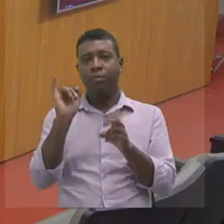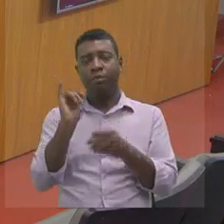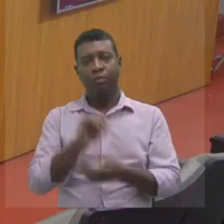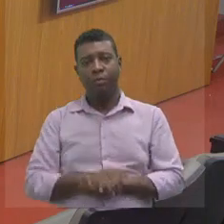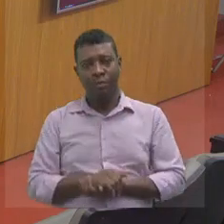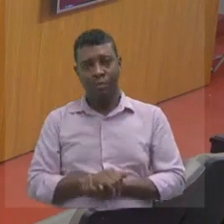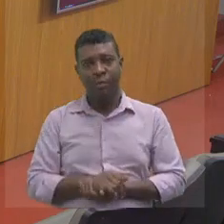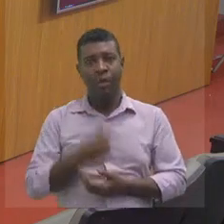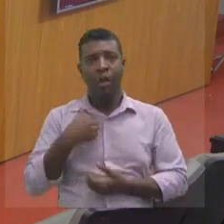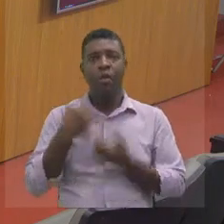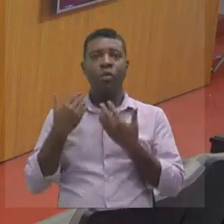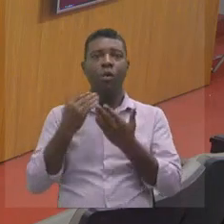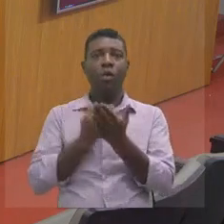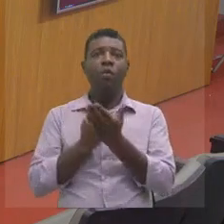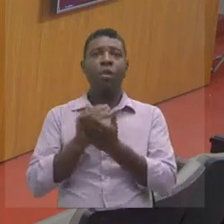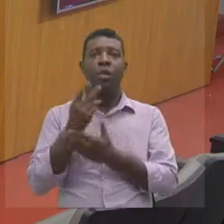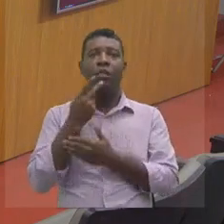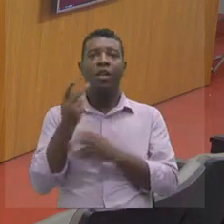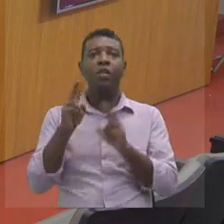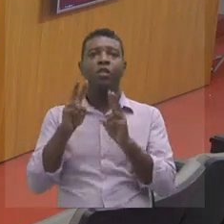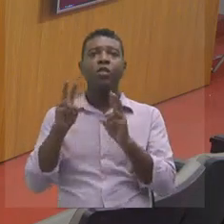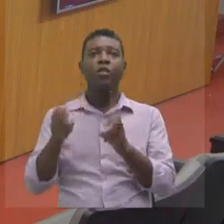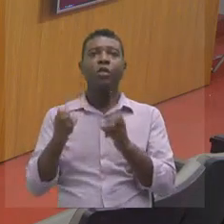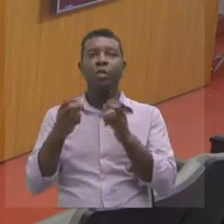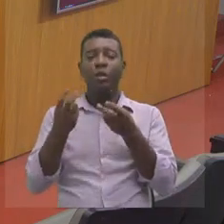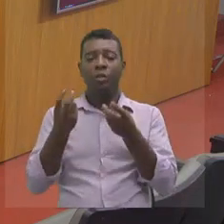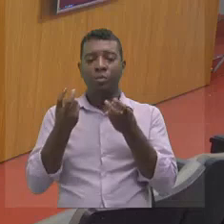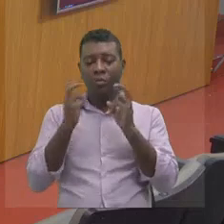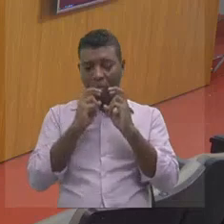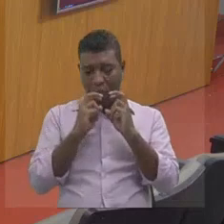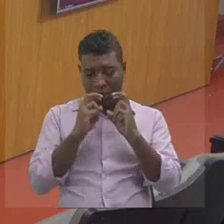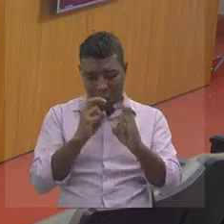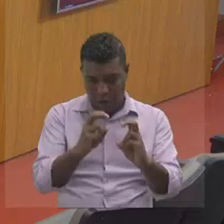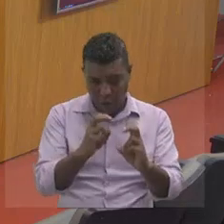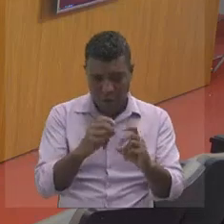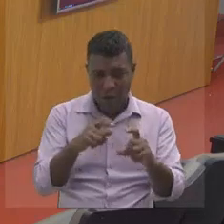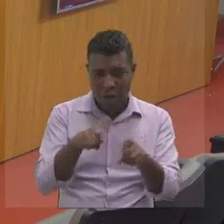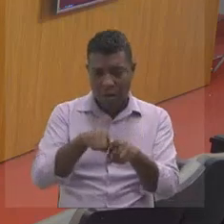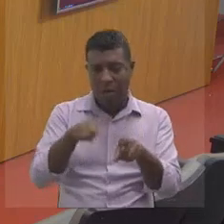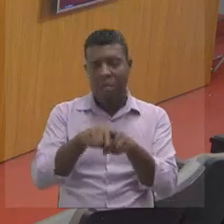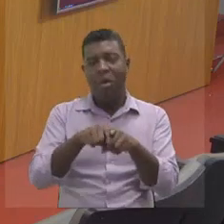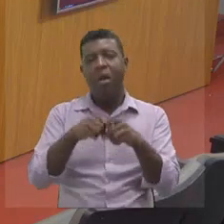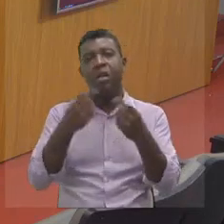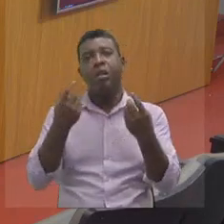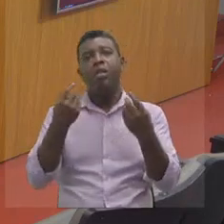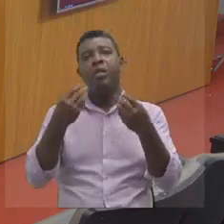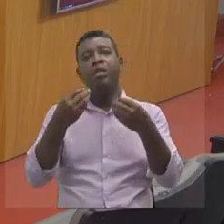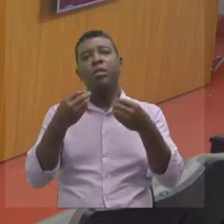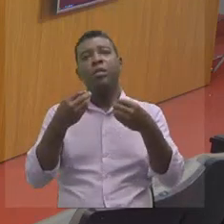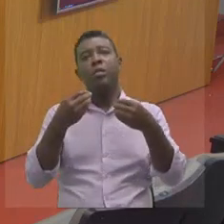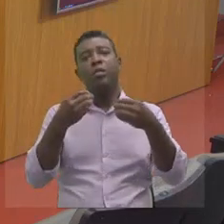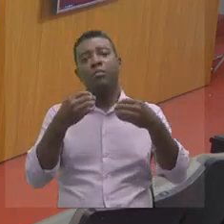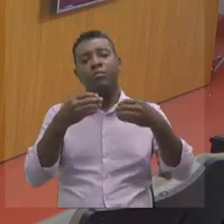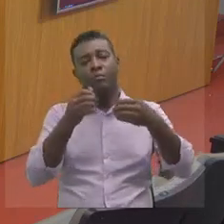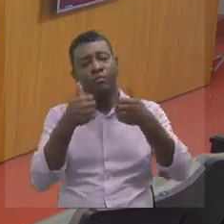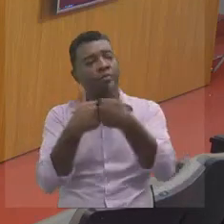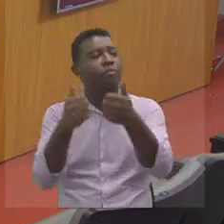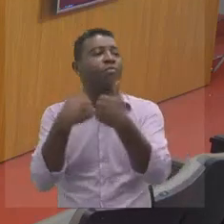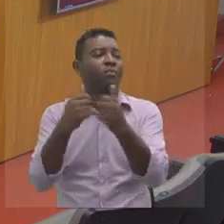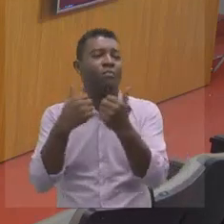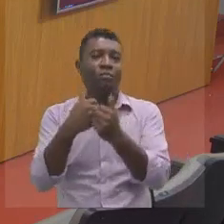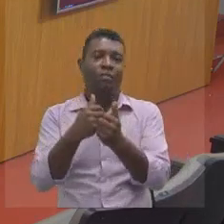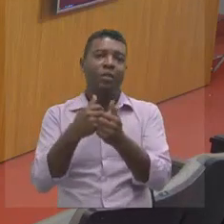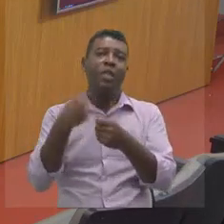falando sobre metrô e transporte Metropolitano porque esse é um tema que tem atingido a população